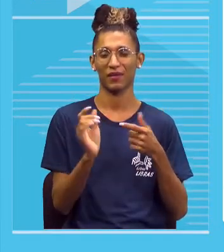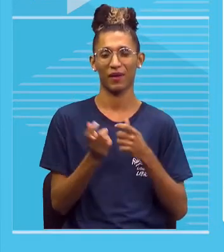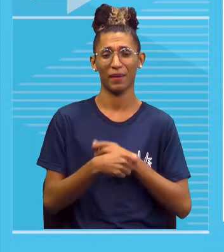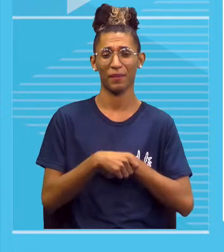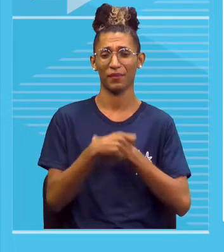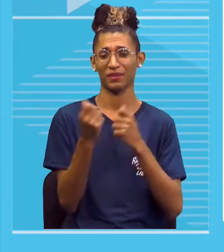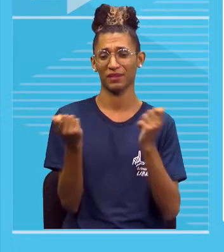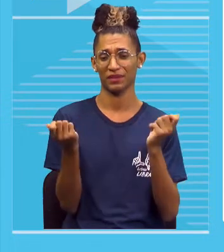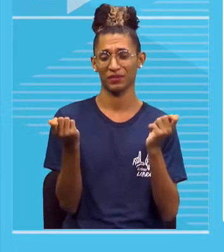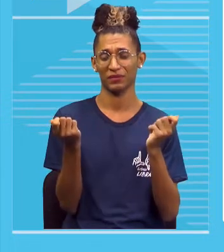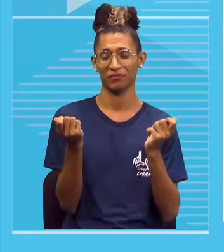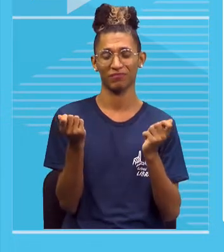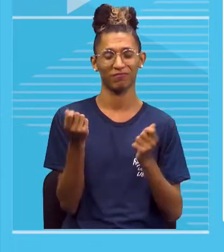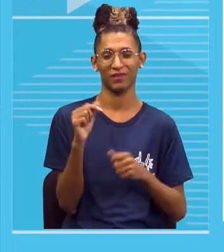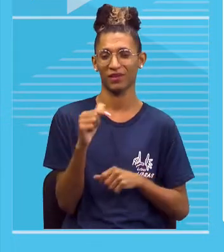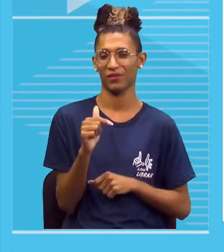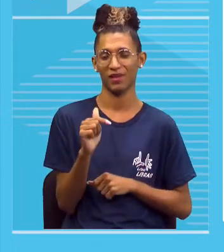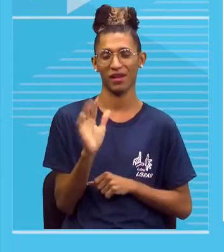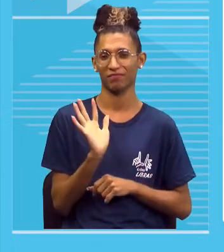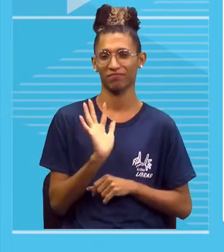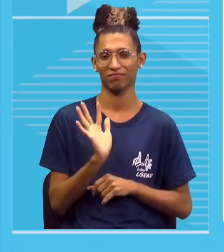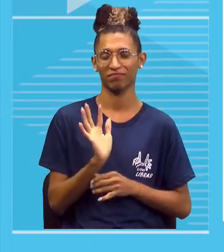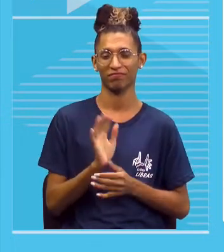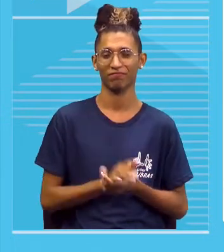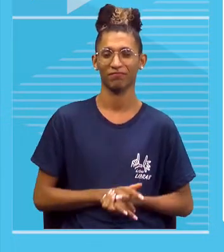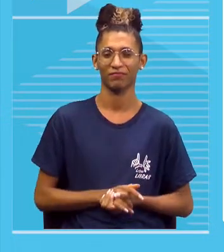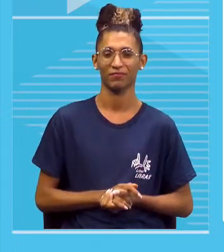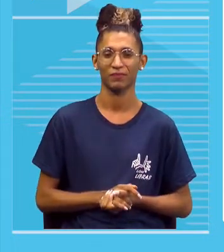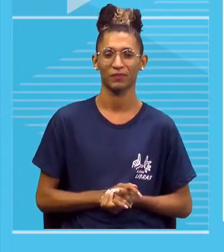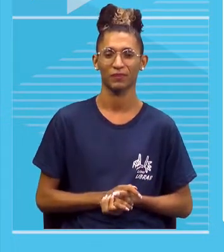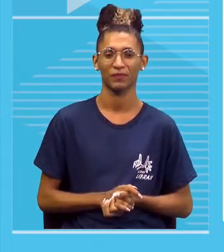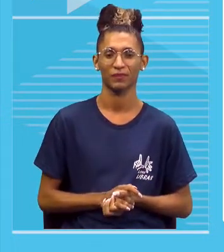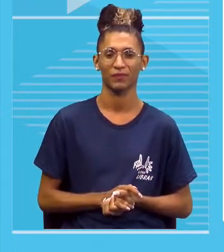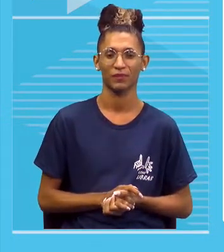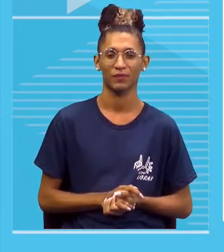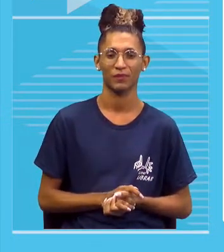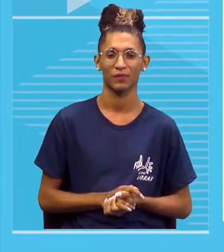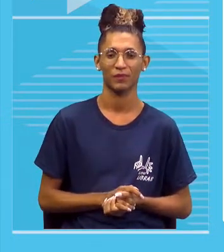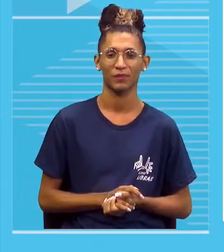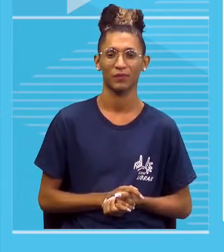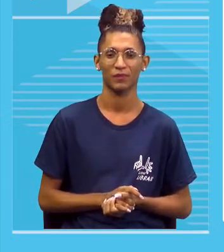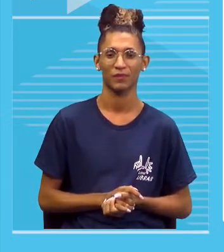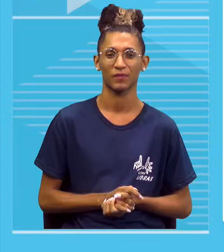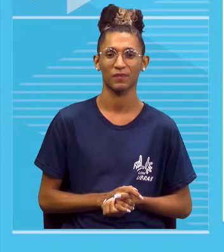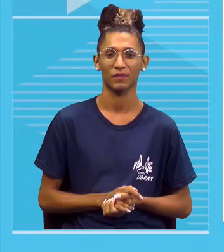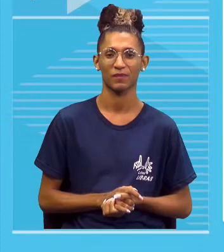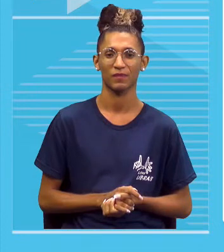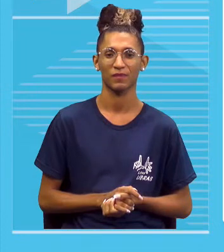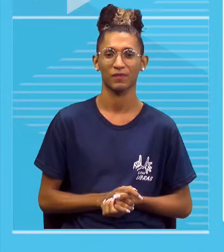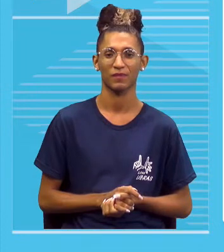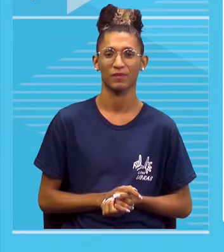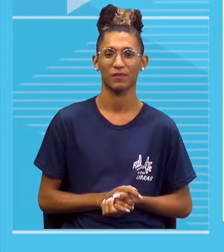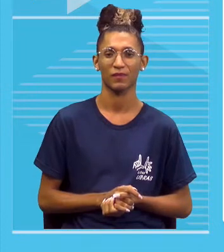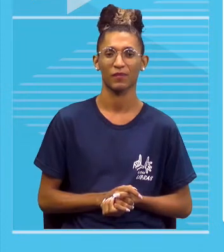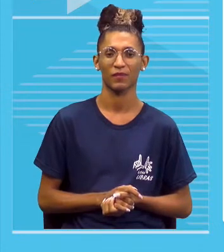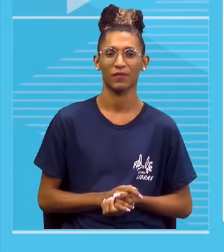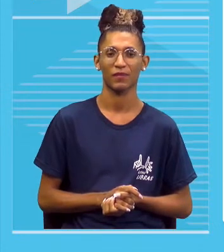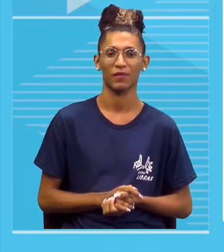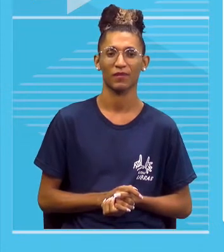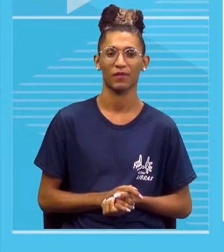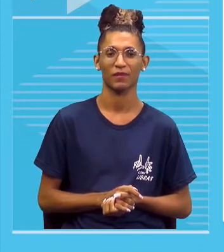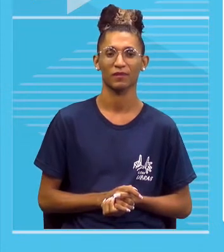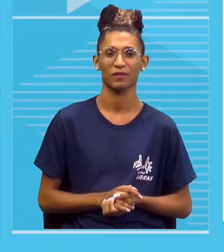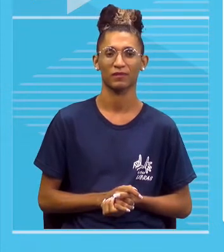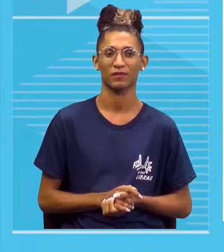o cuidado E aí o cuidado cuidado e olha